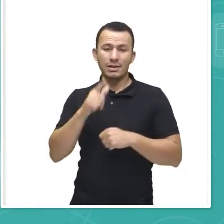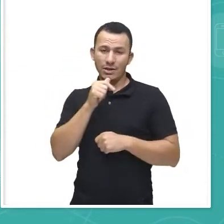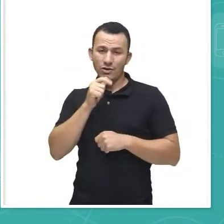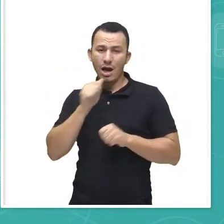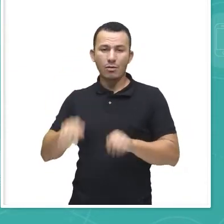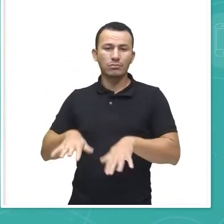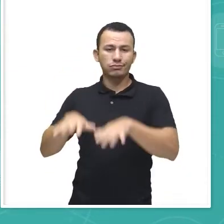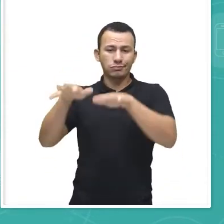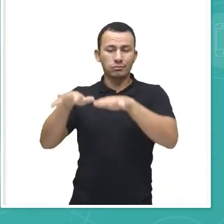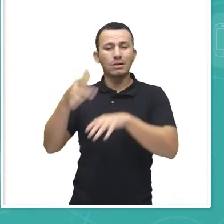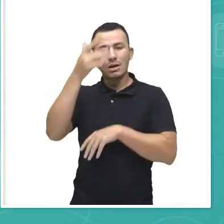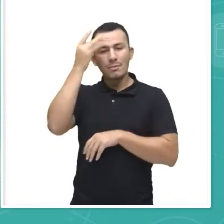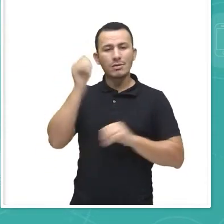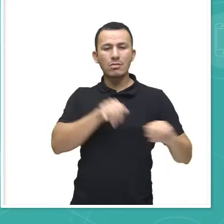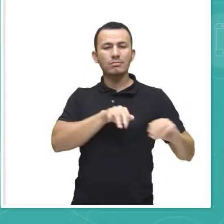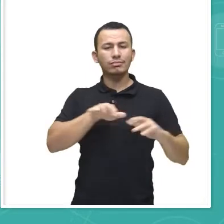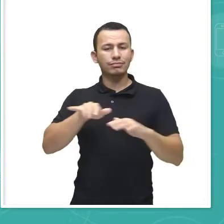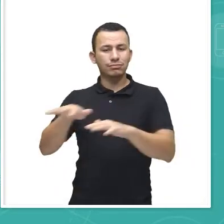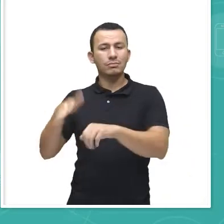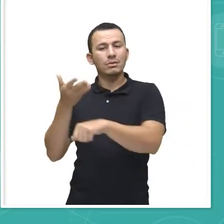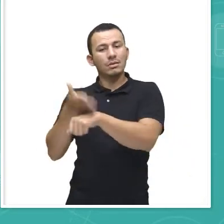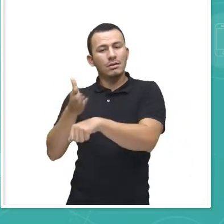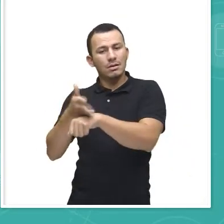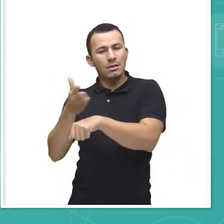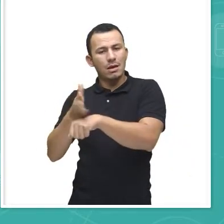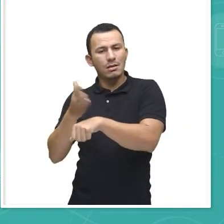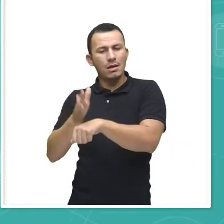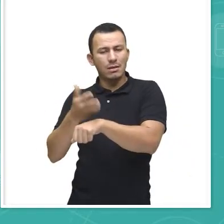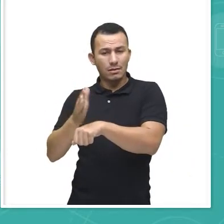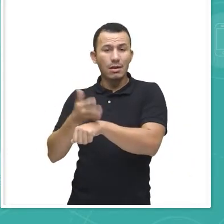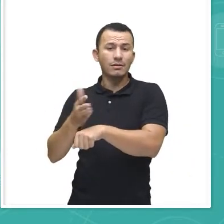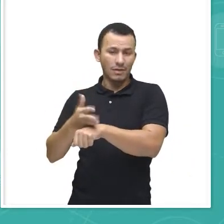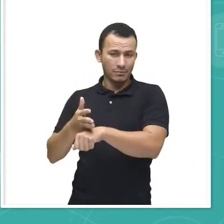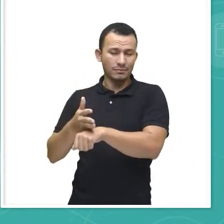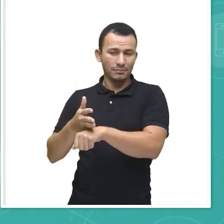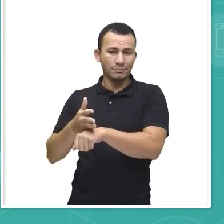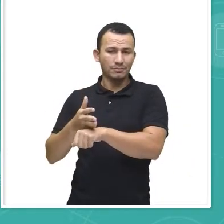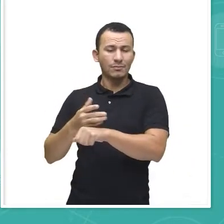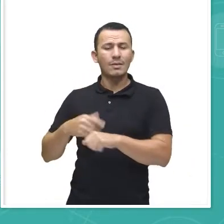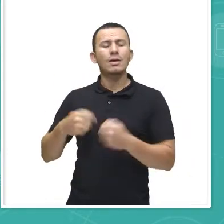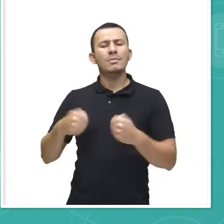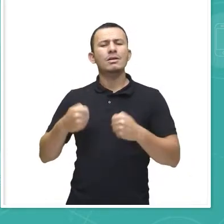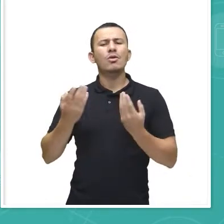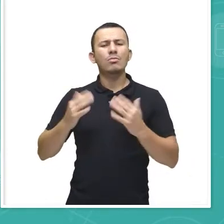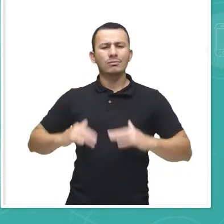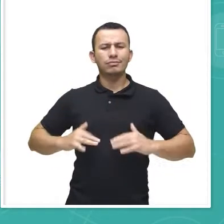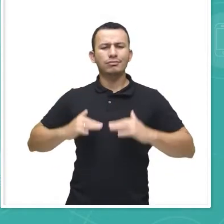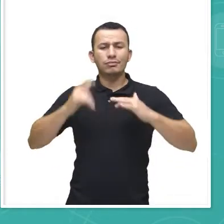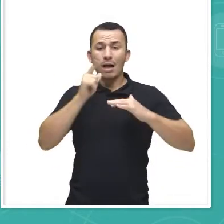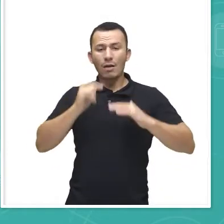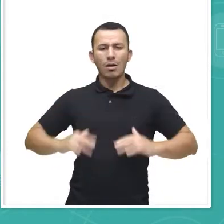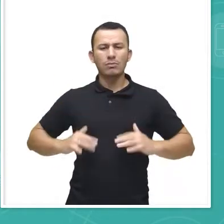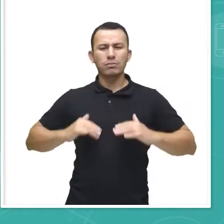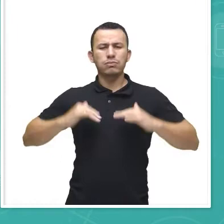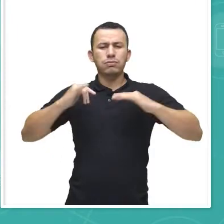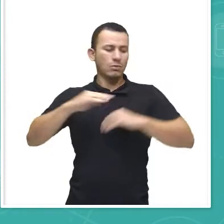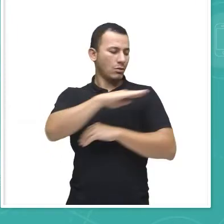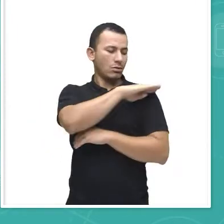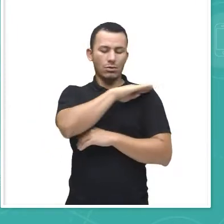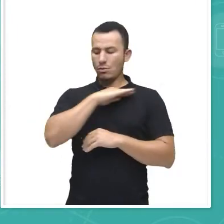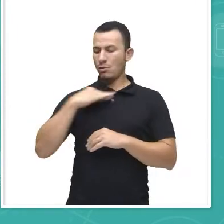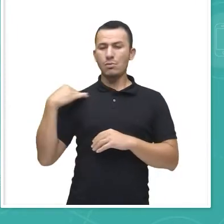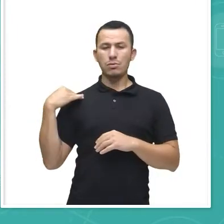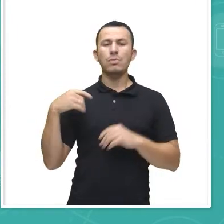os praticantes possam estar ali, então, submergidos até a metade do corpo para poder obter